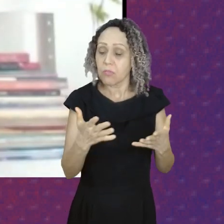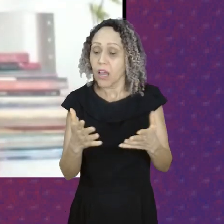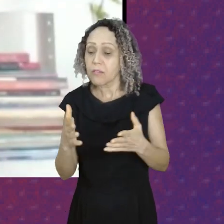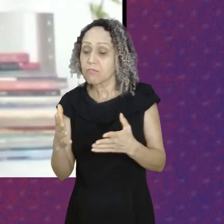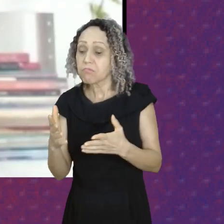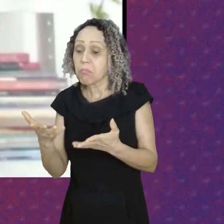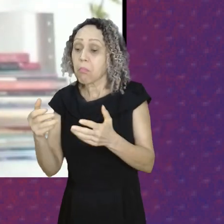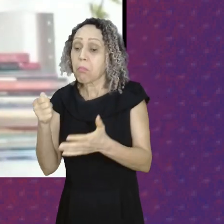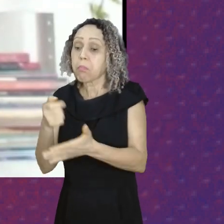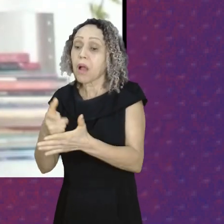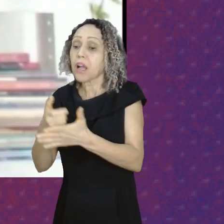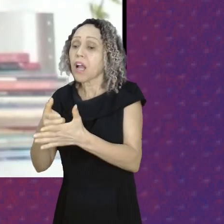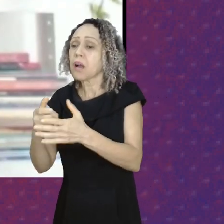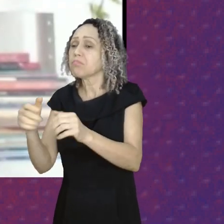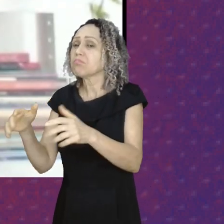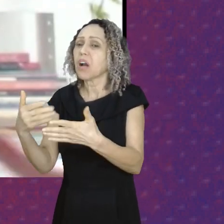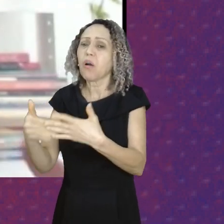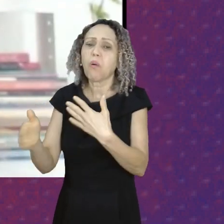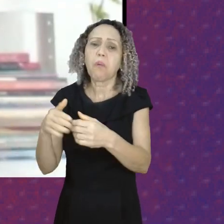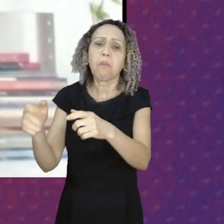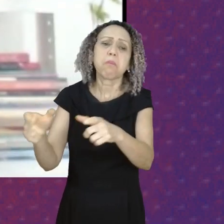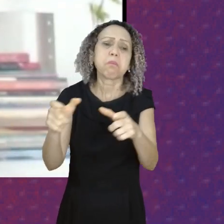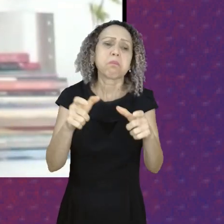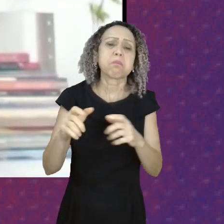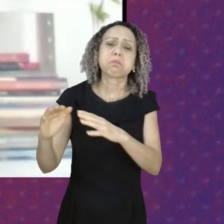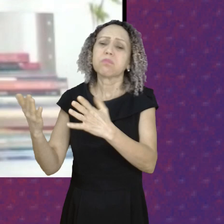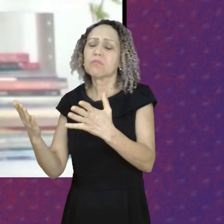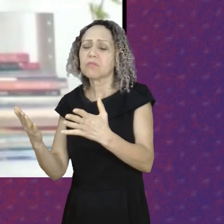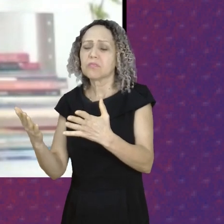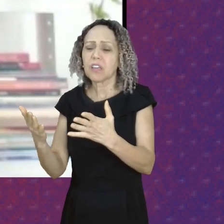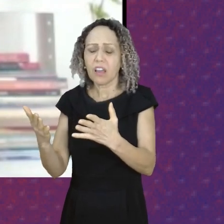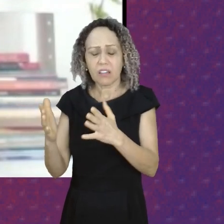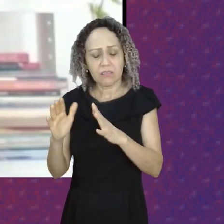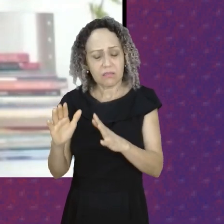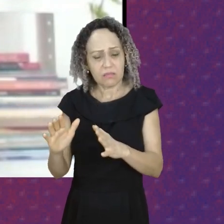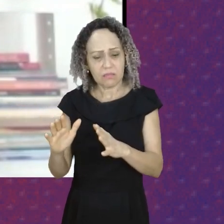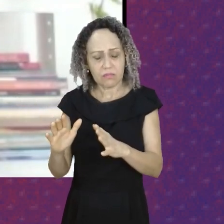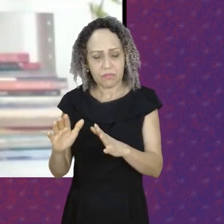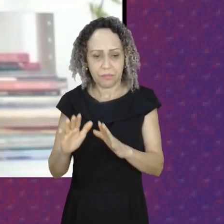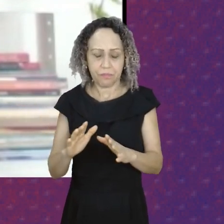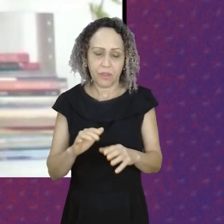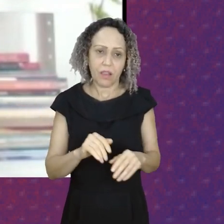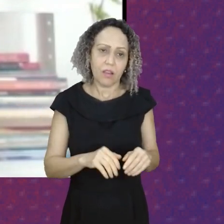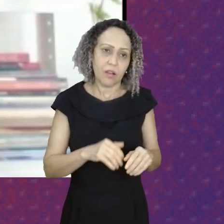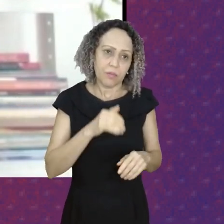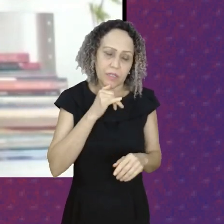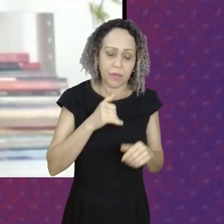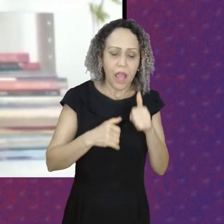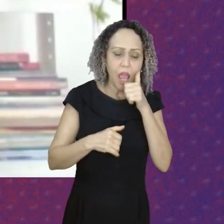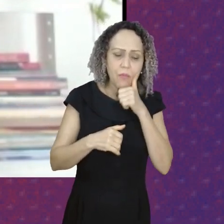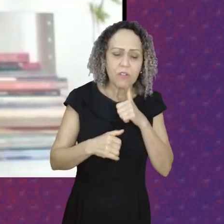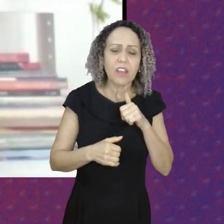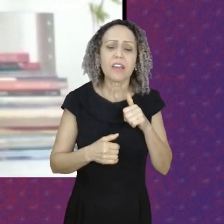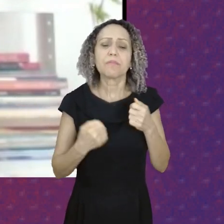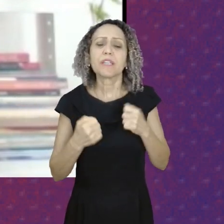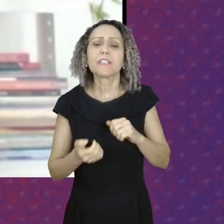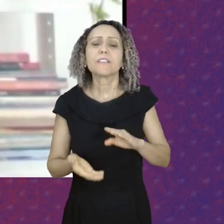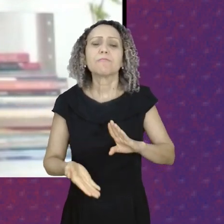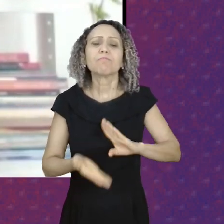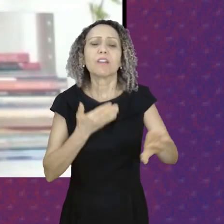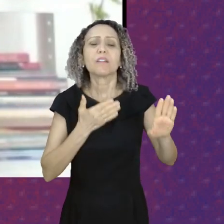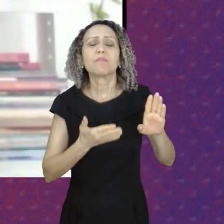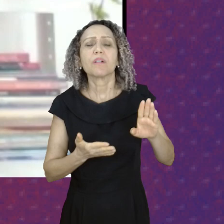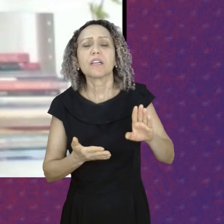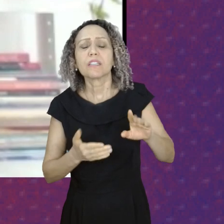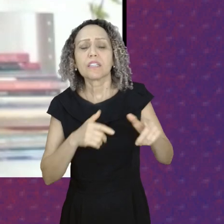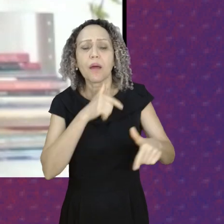sabemos como que as mulheres, para trabalhar, às vezes deixam seus filhos com as vizinhas, com vizinhos, né, que as